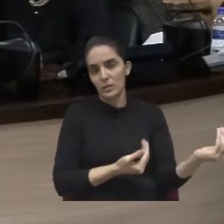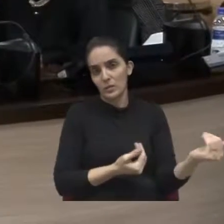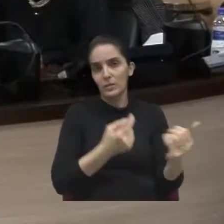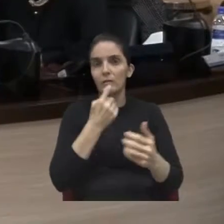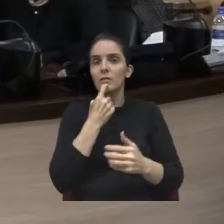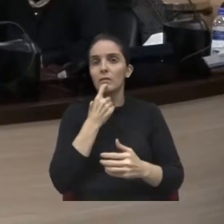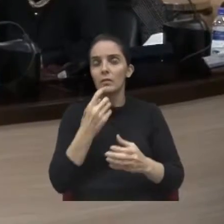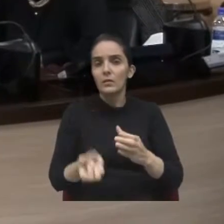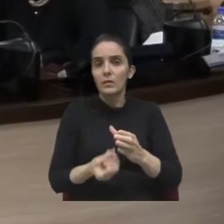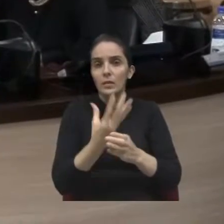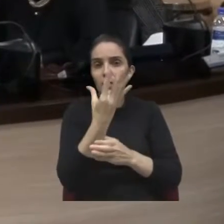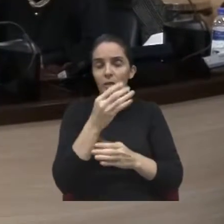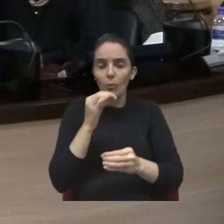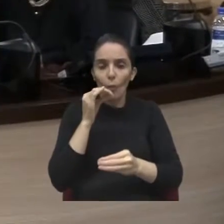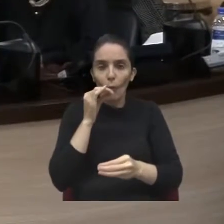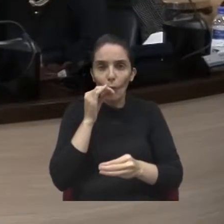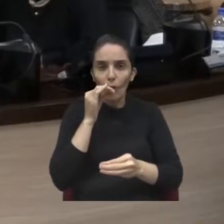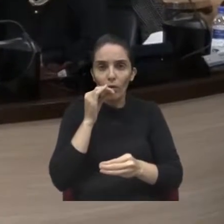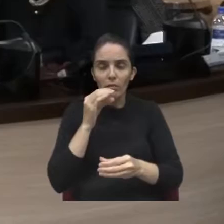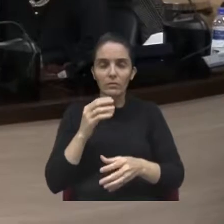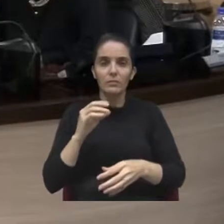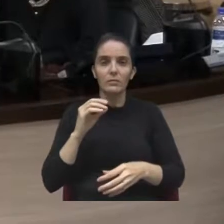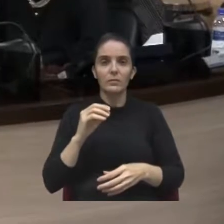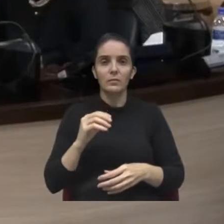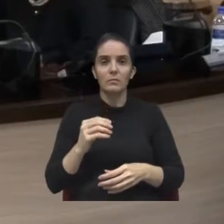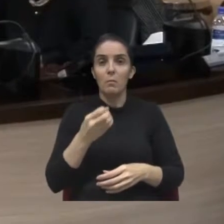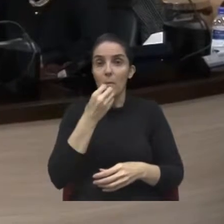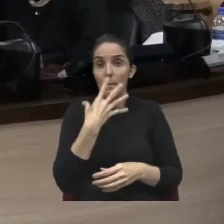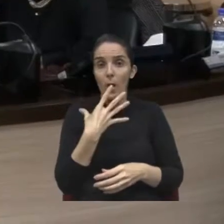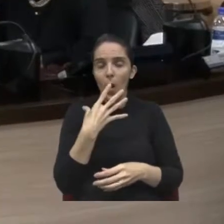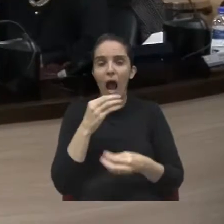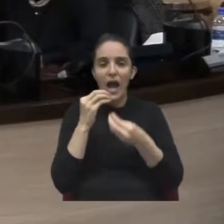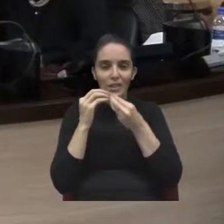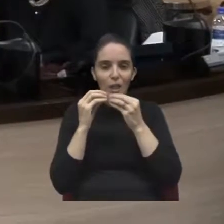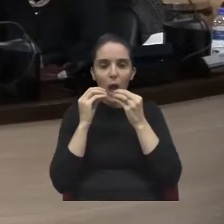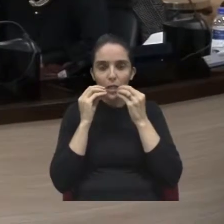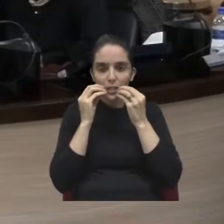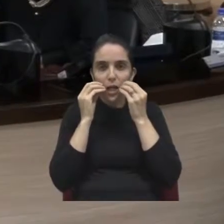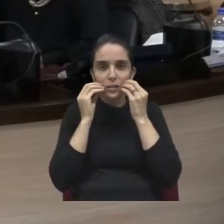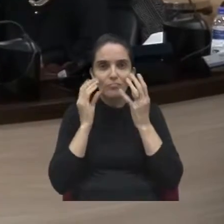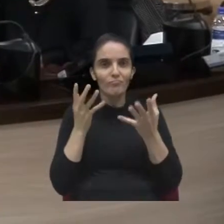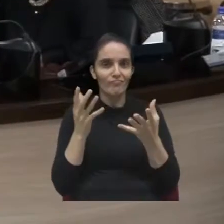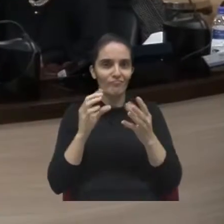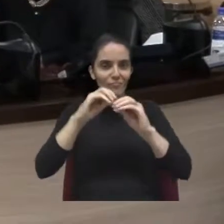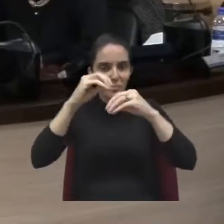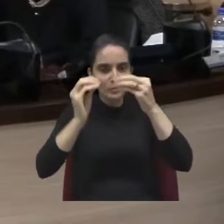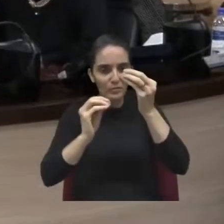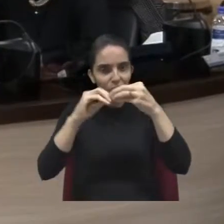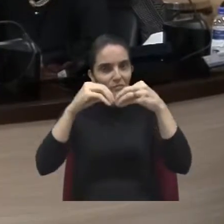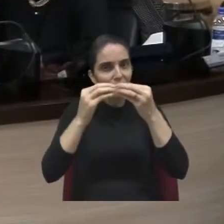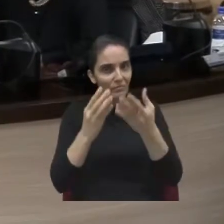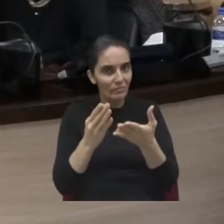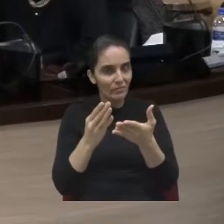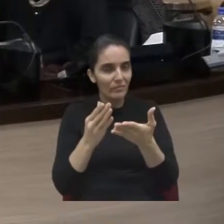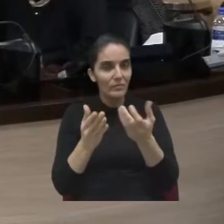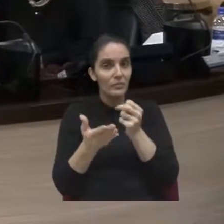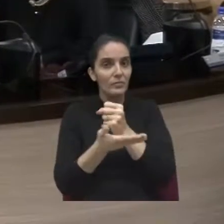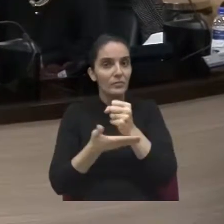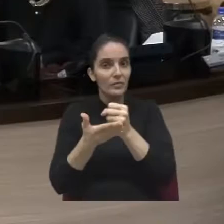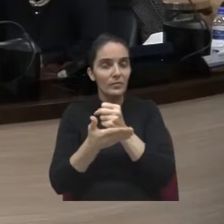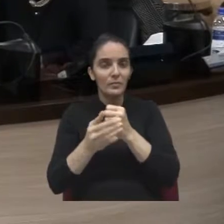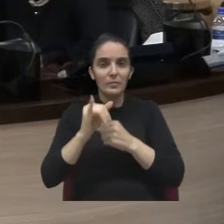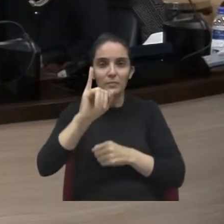canudo biodegradável, comestível e maleável à base de inhame.